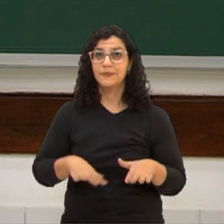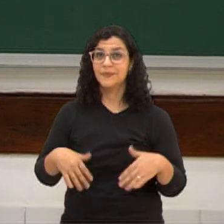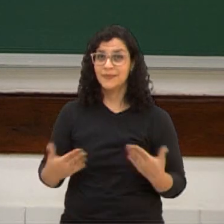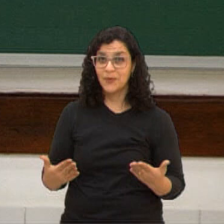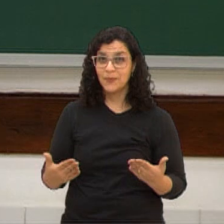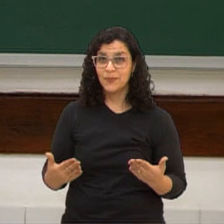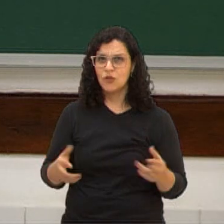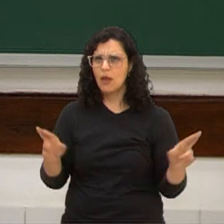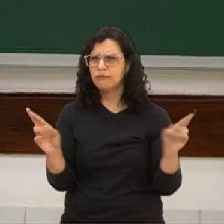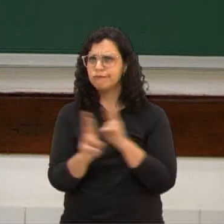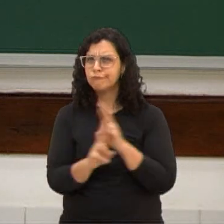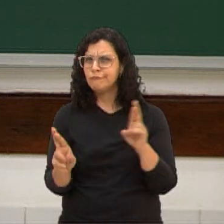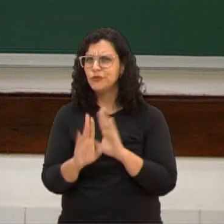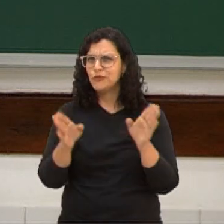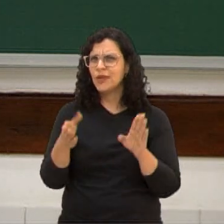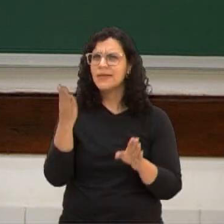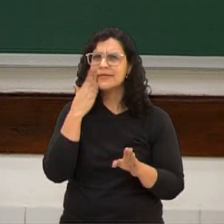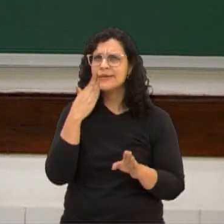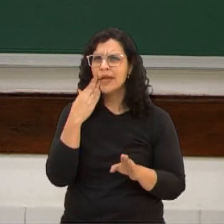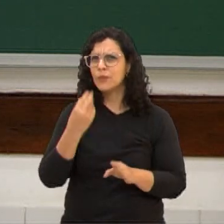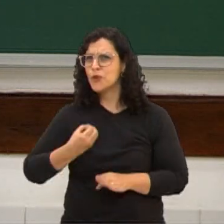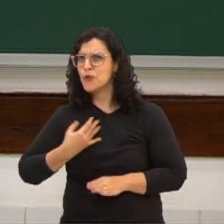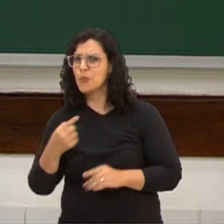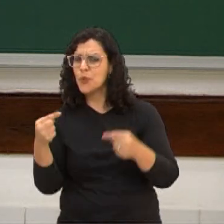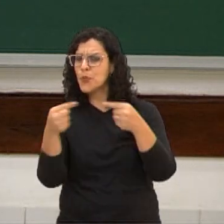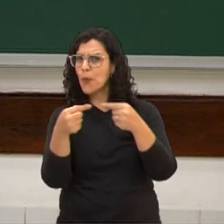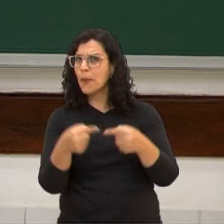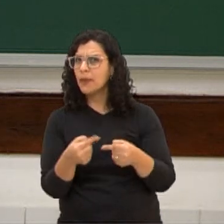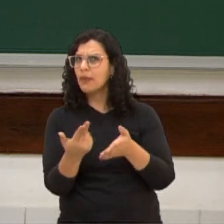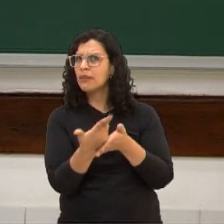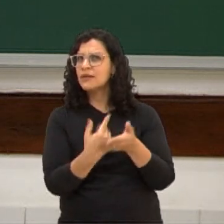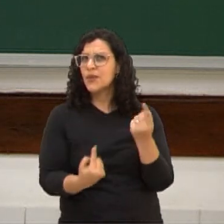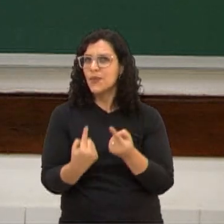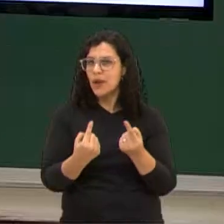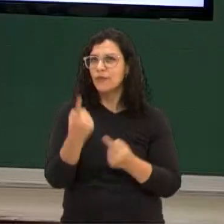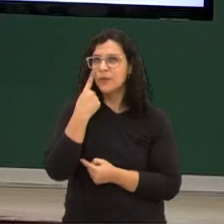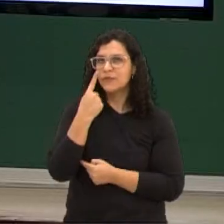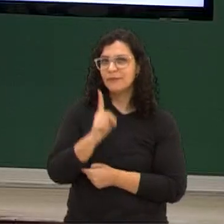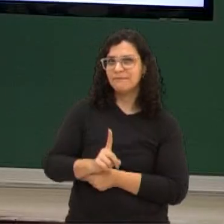E aí, pessoal, relacionaram então as imagens? Vamos corrigir juntos, então.